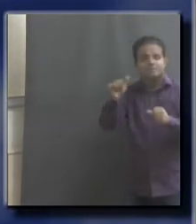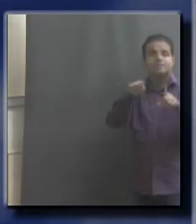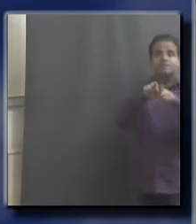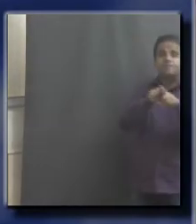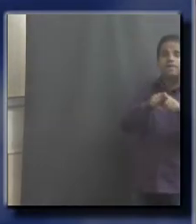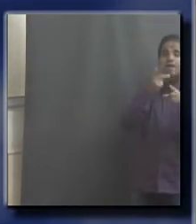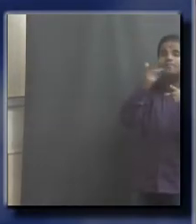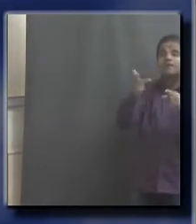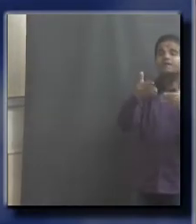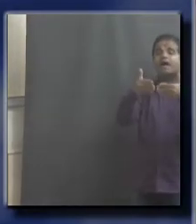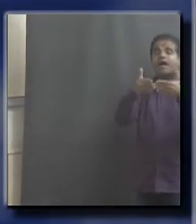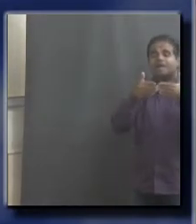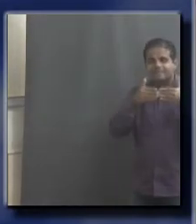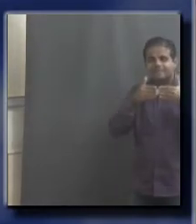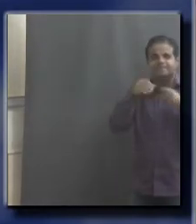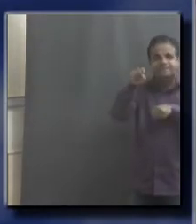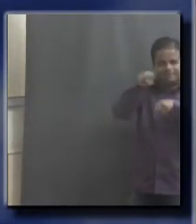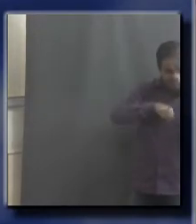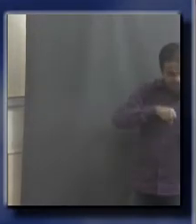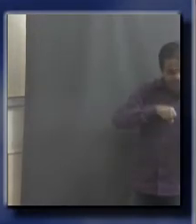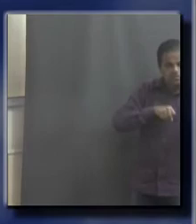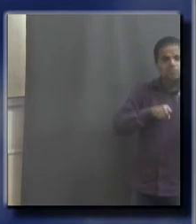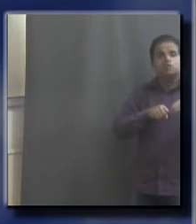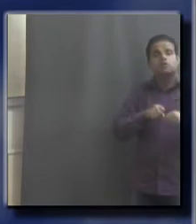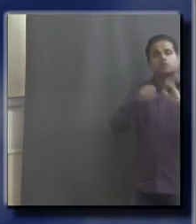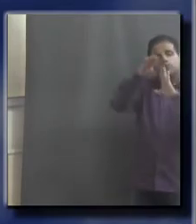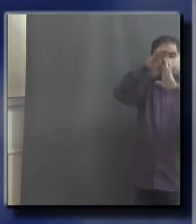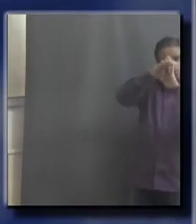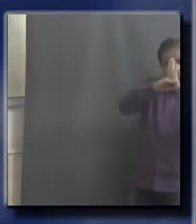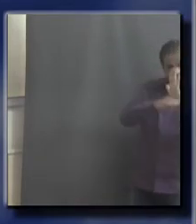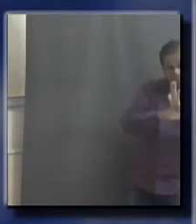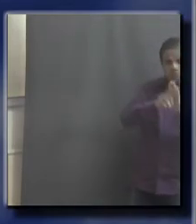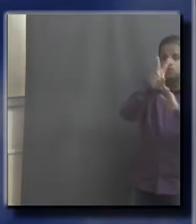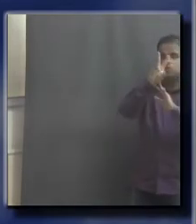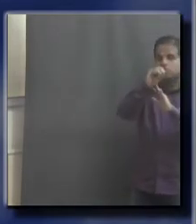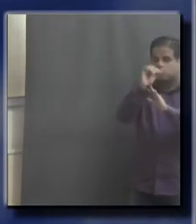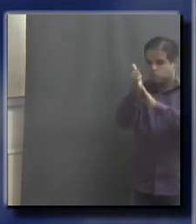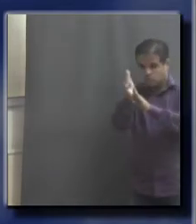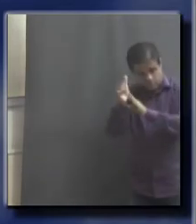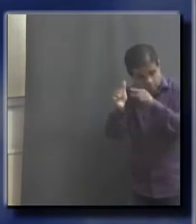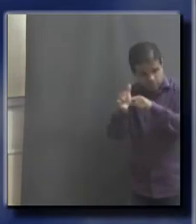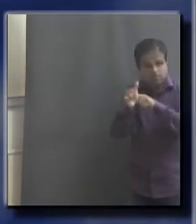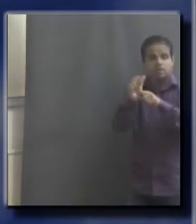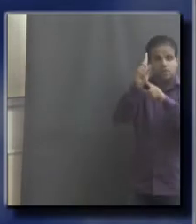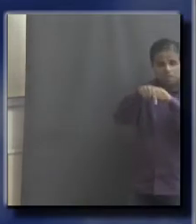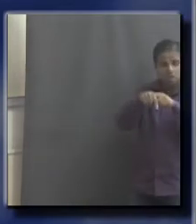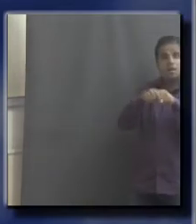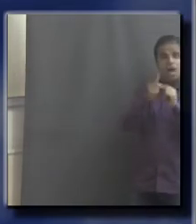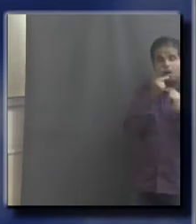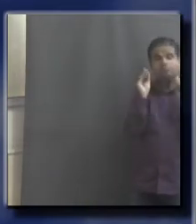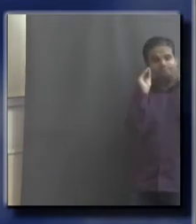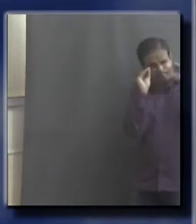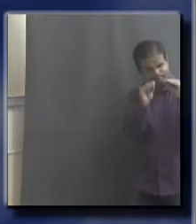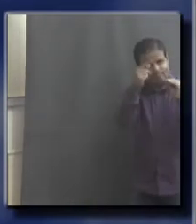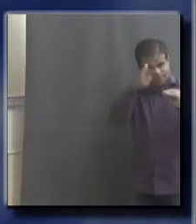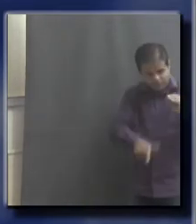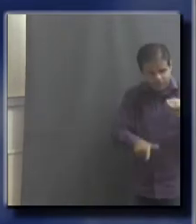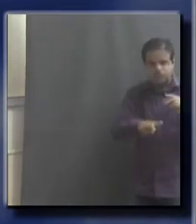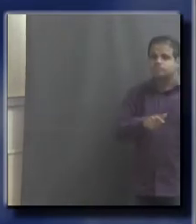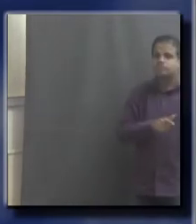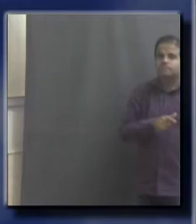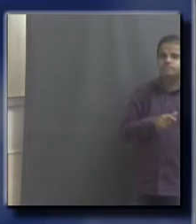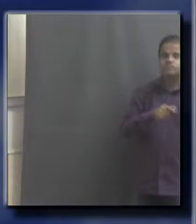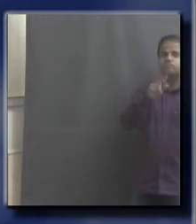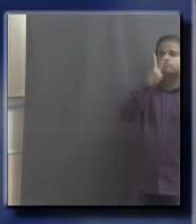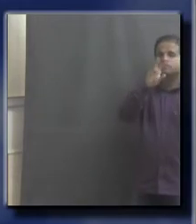à licenciatura. Mas os princípios de 2011 são reafirmados,